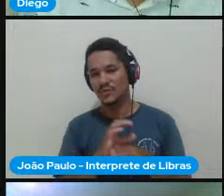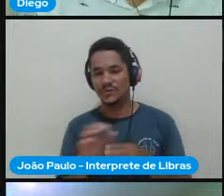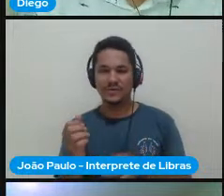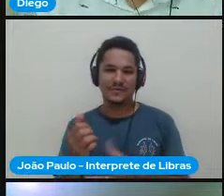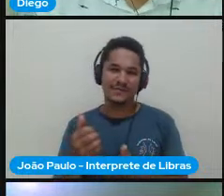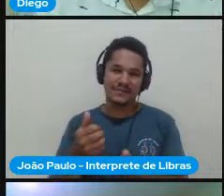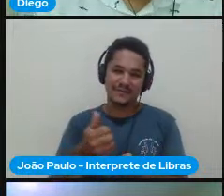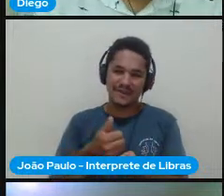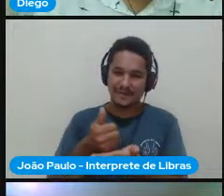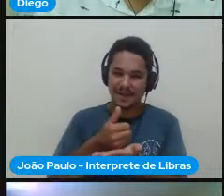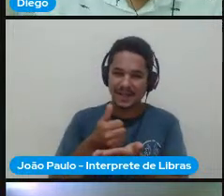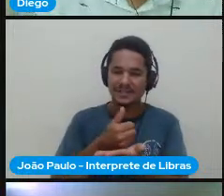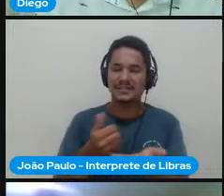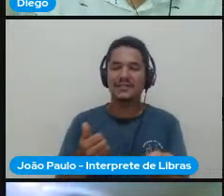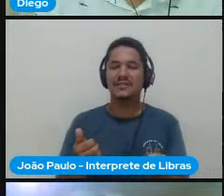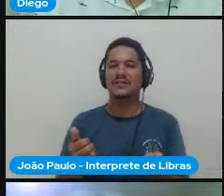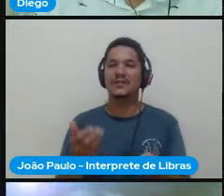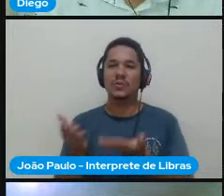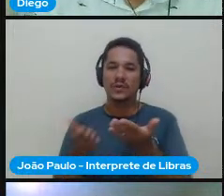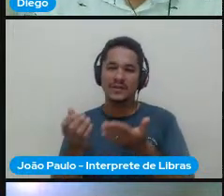idosos, eles são cursos